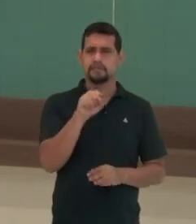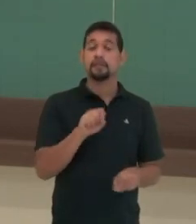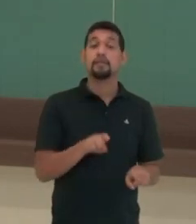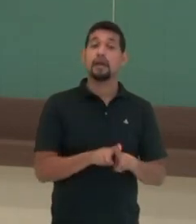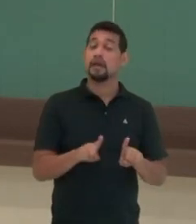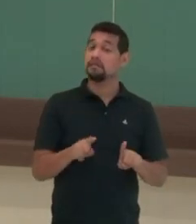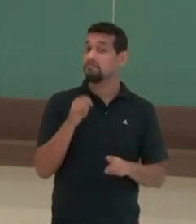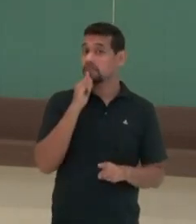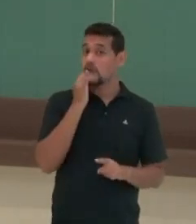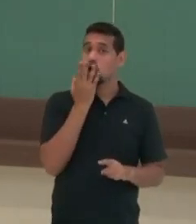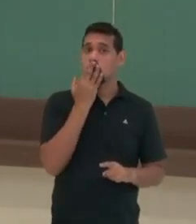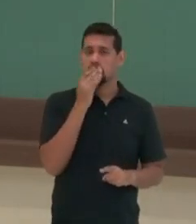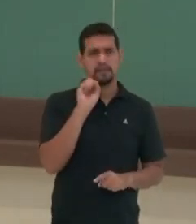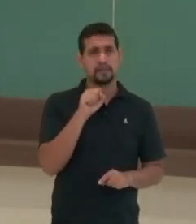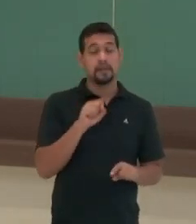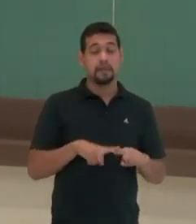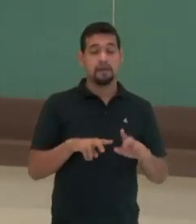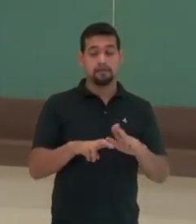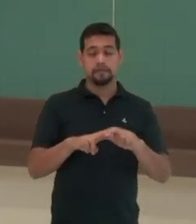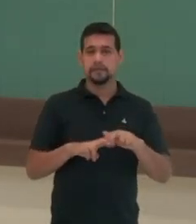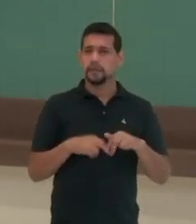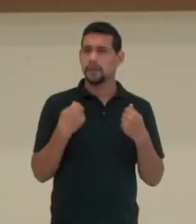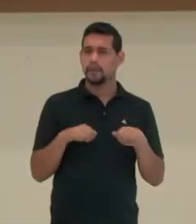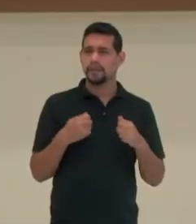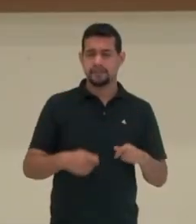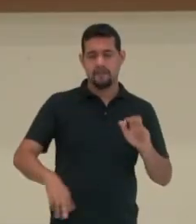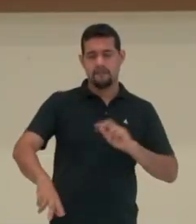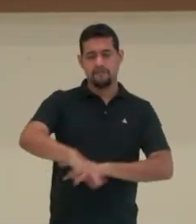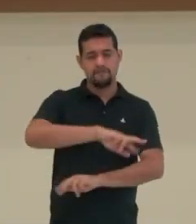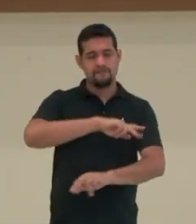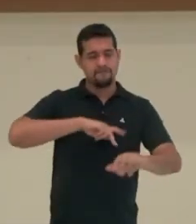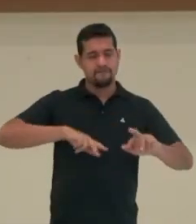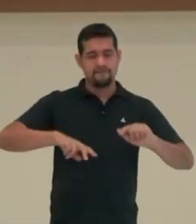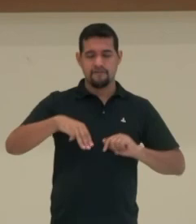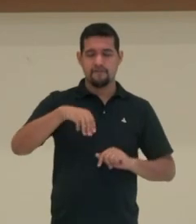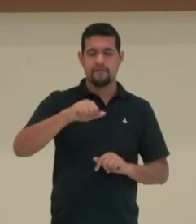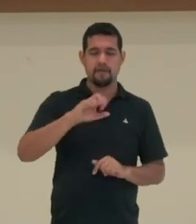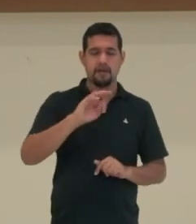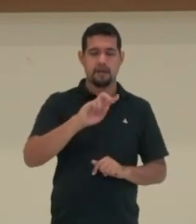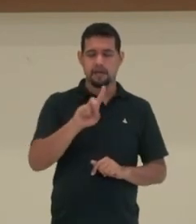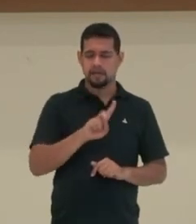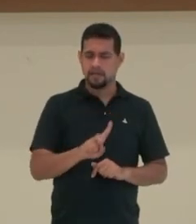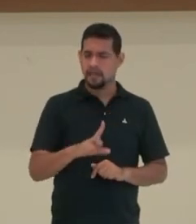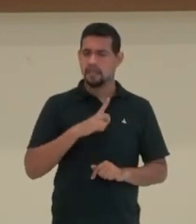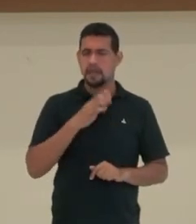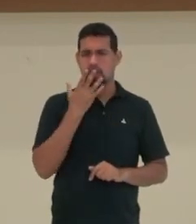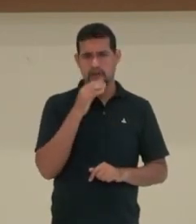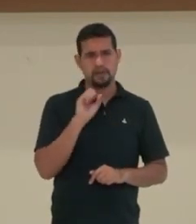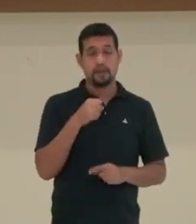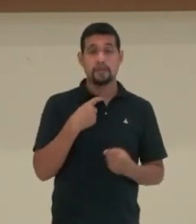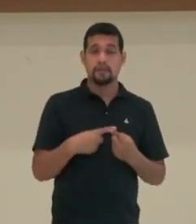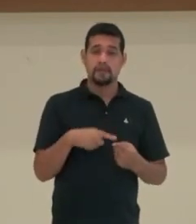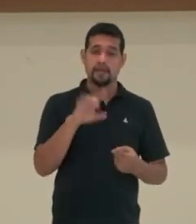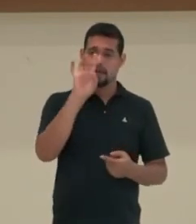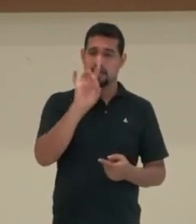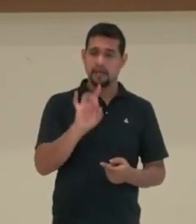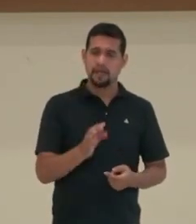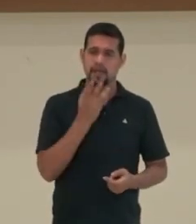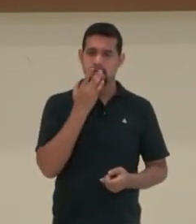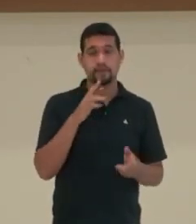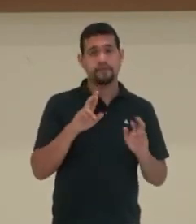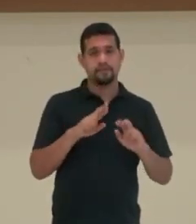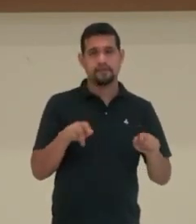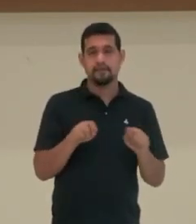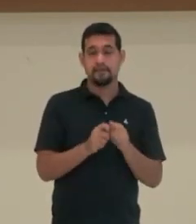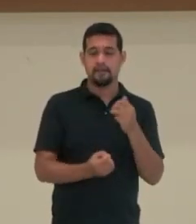mas porém colorida. E para isso ela precisa de várias matrizes para ter essas cores, né, porque cada matriz de uma cor para